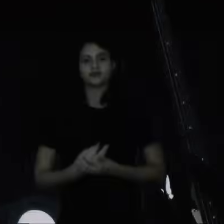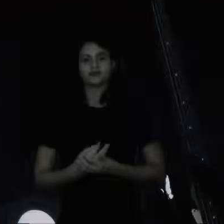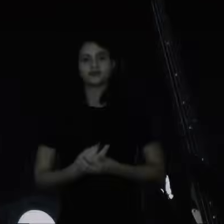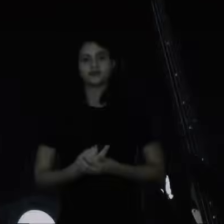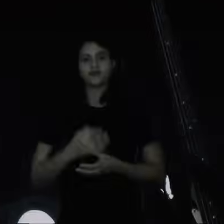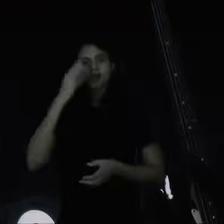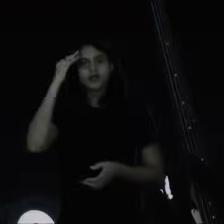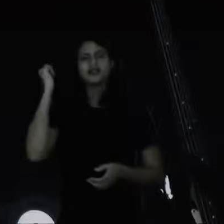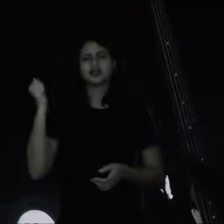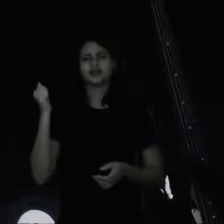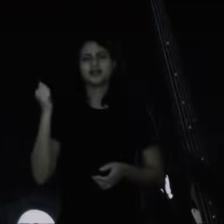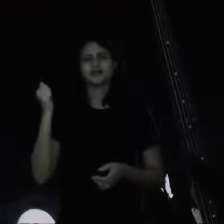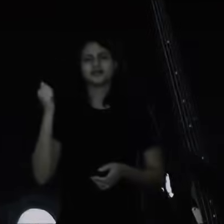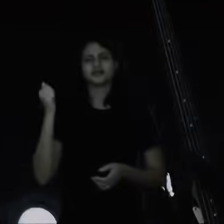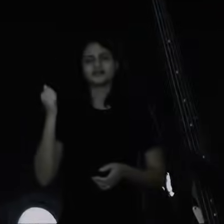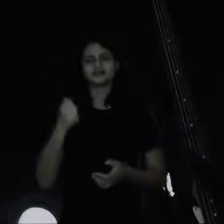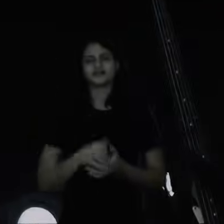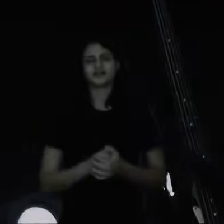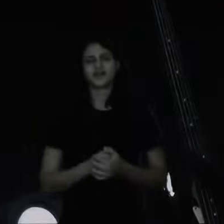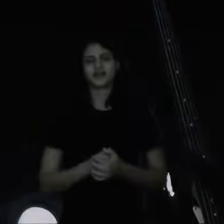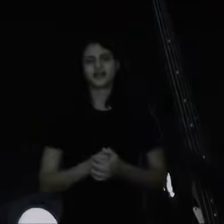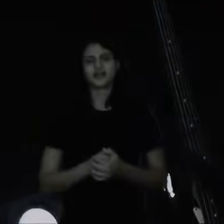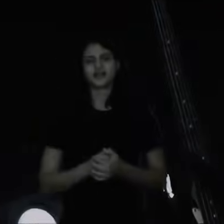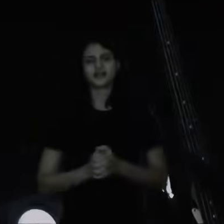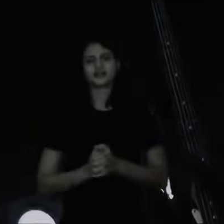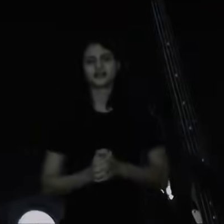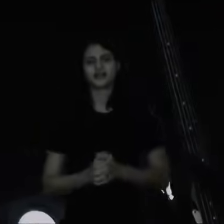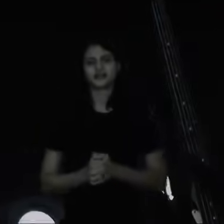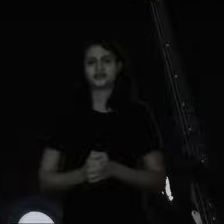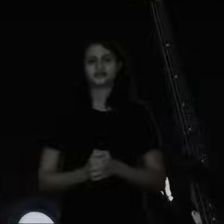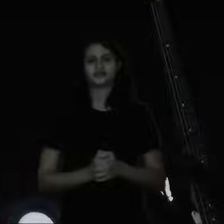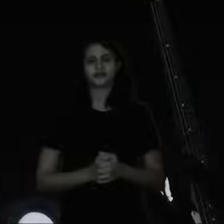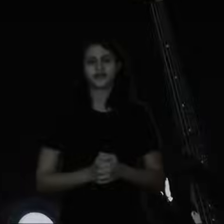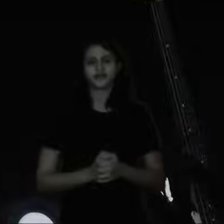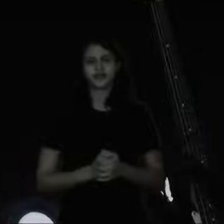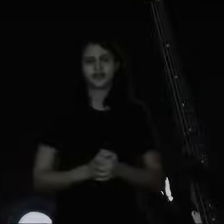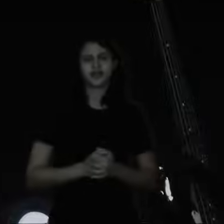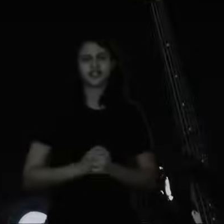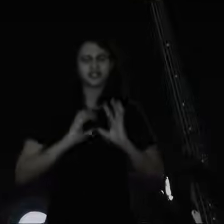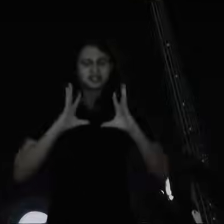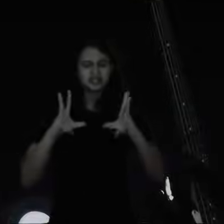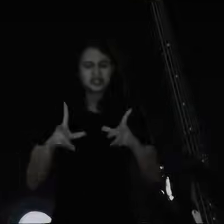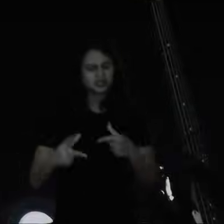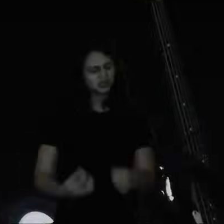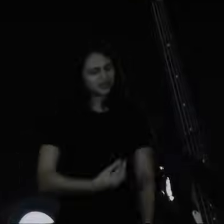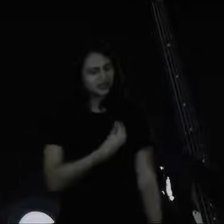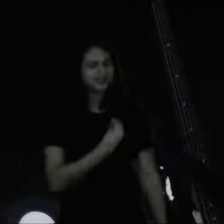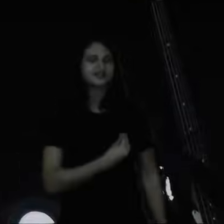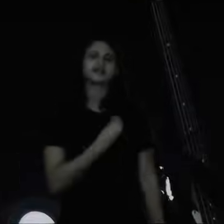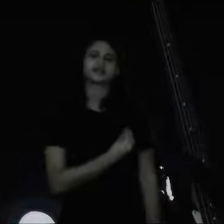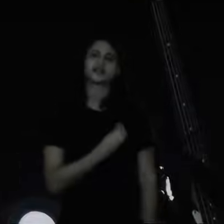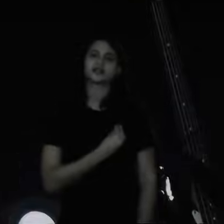Sabe, infelizmente, nas mais diversas esferas da vida que a gente passou,